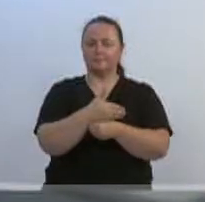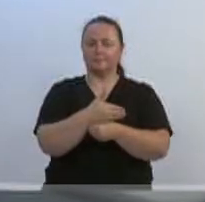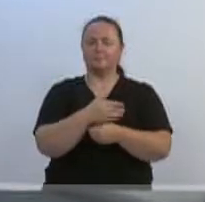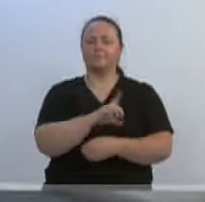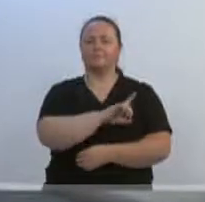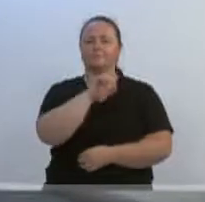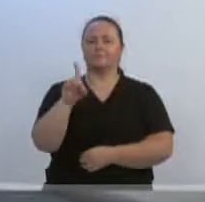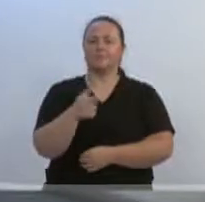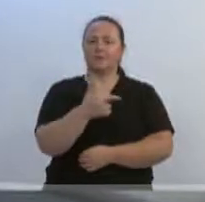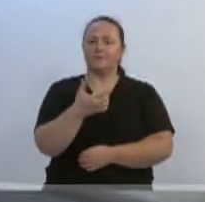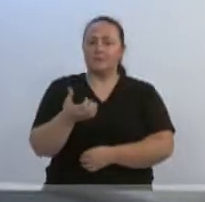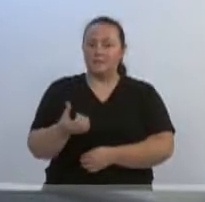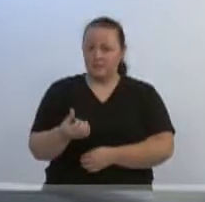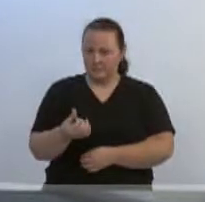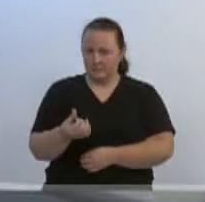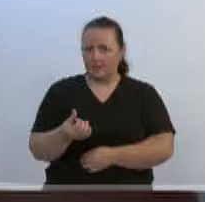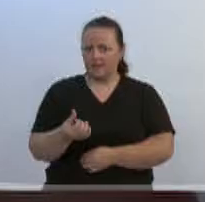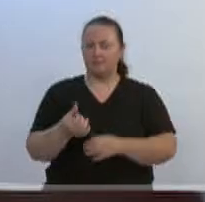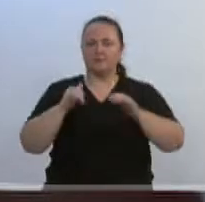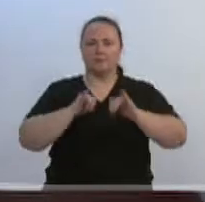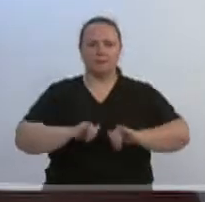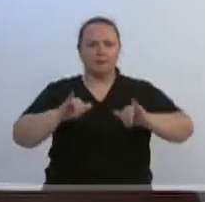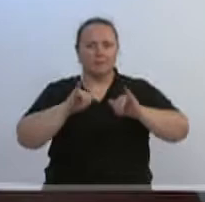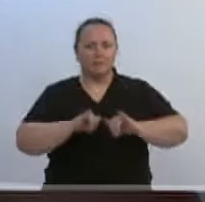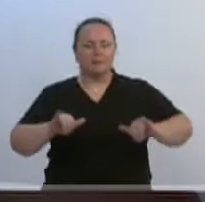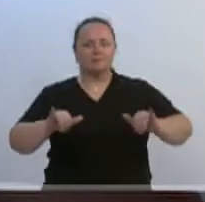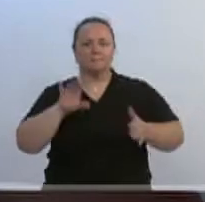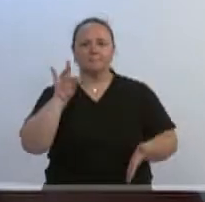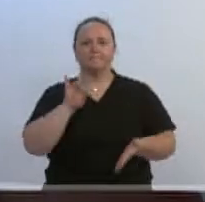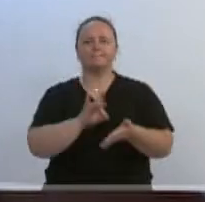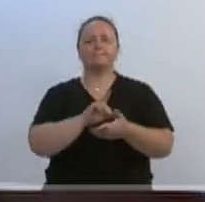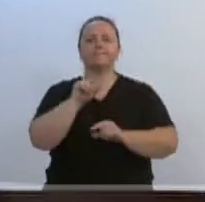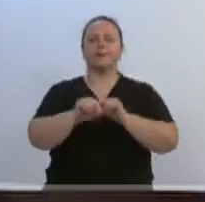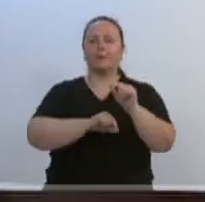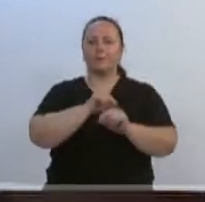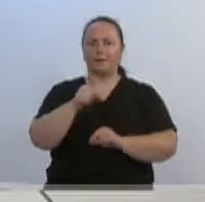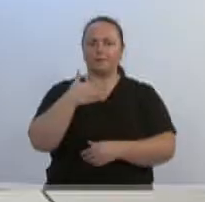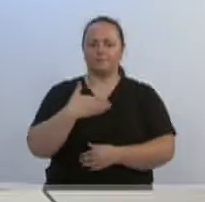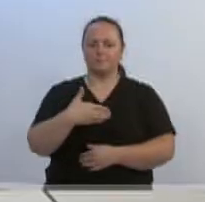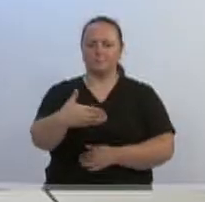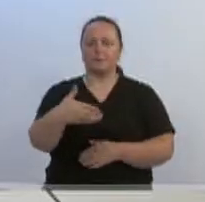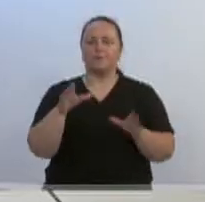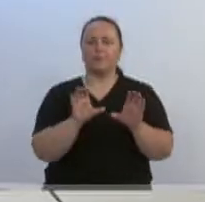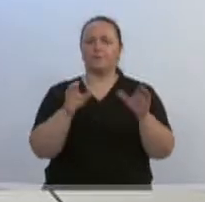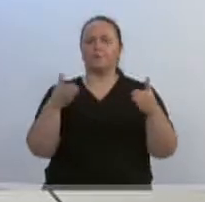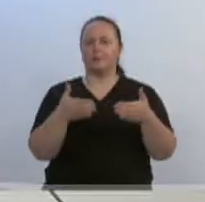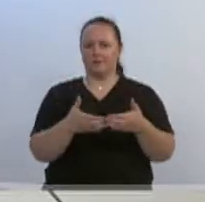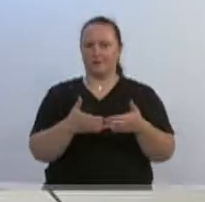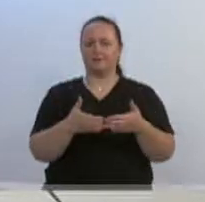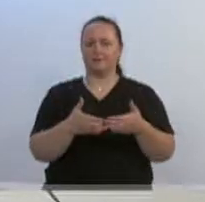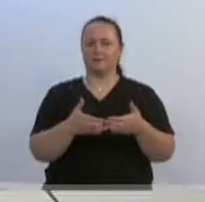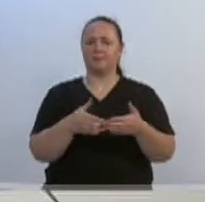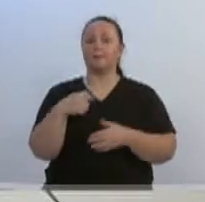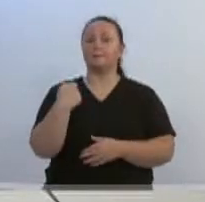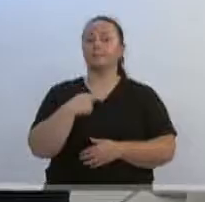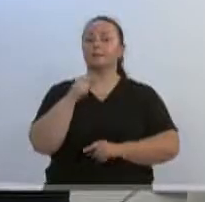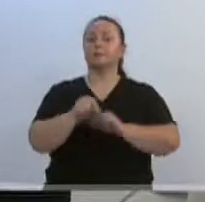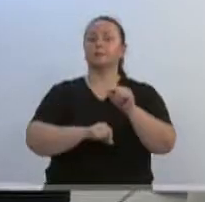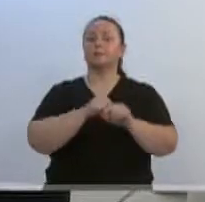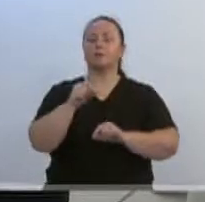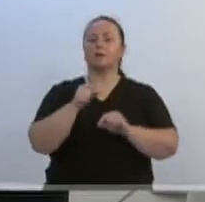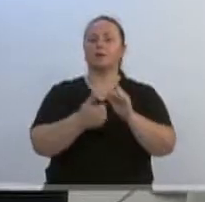dia 26 essa campanha estará também destinada à comunidade basta apenas chamar pelo aplicativo